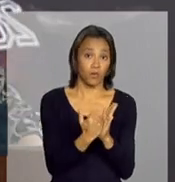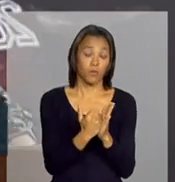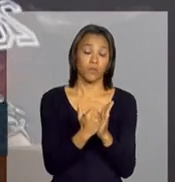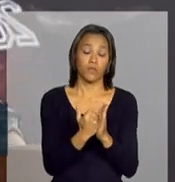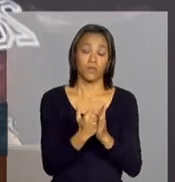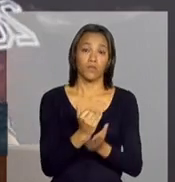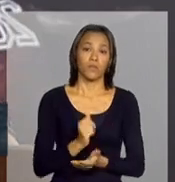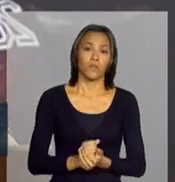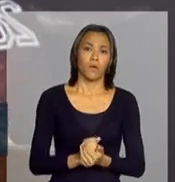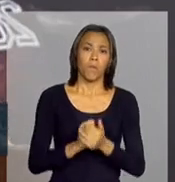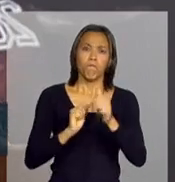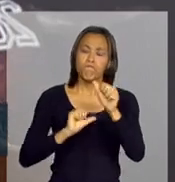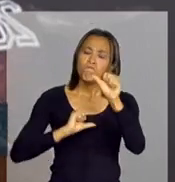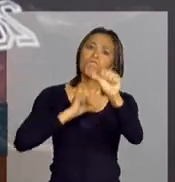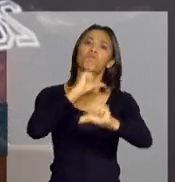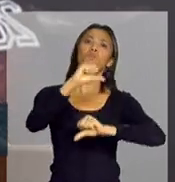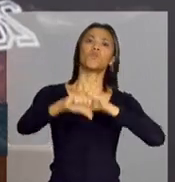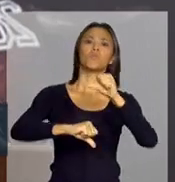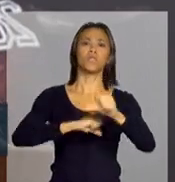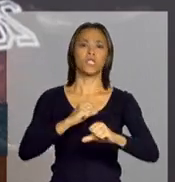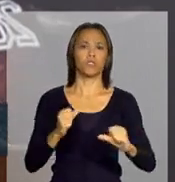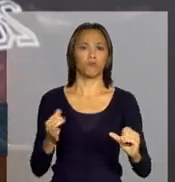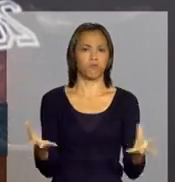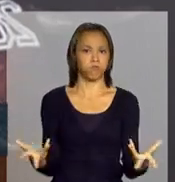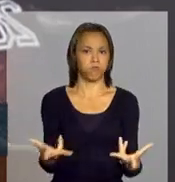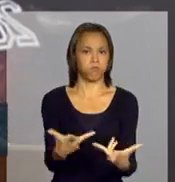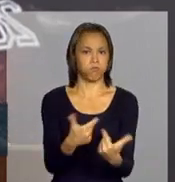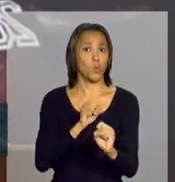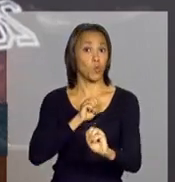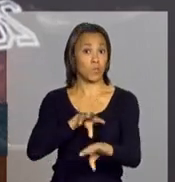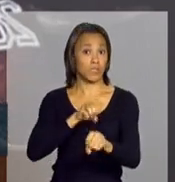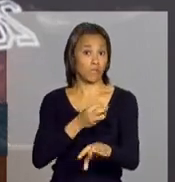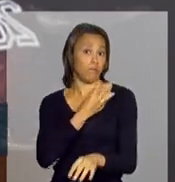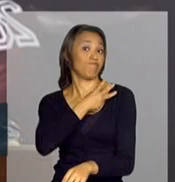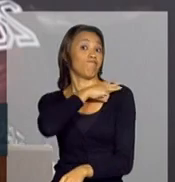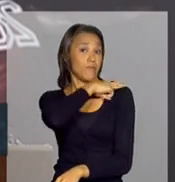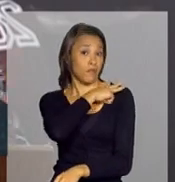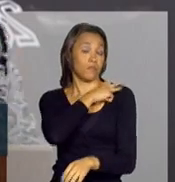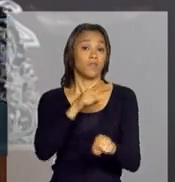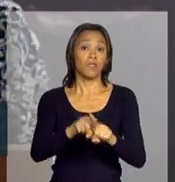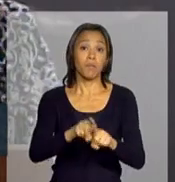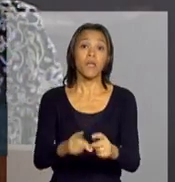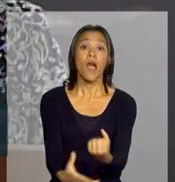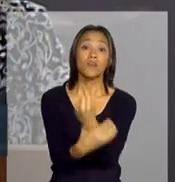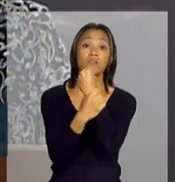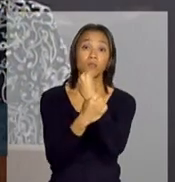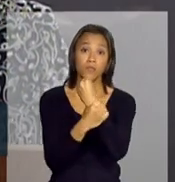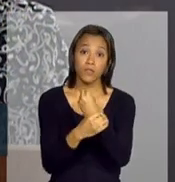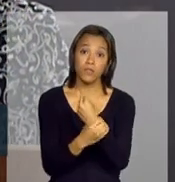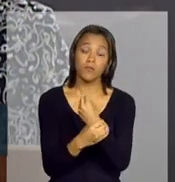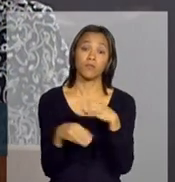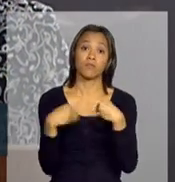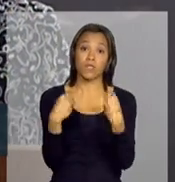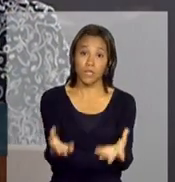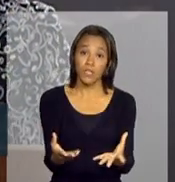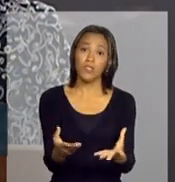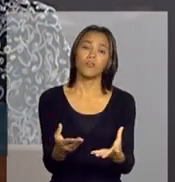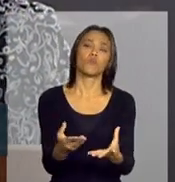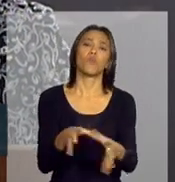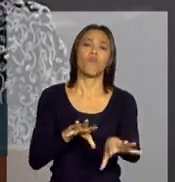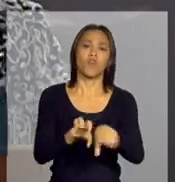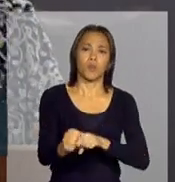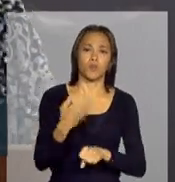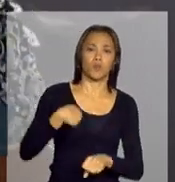programa mudando a qualidade do ensino médio e também assegurando a formação dos nossos